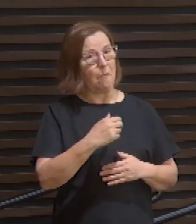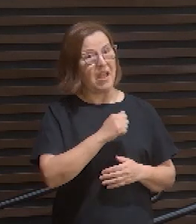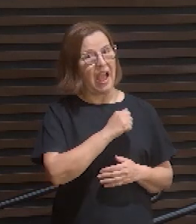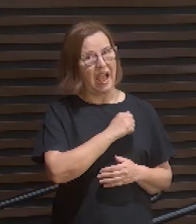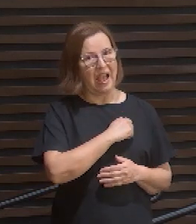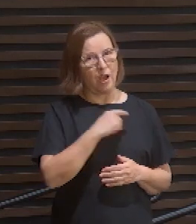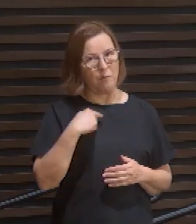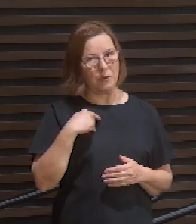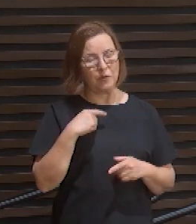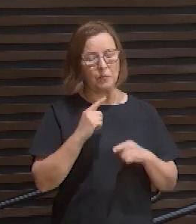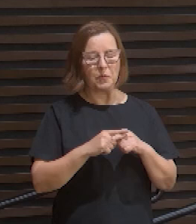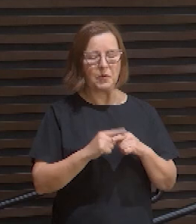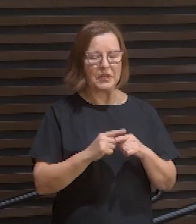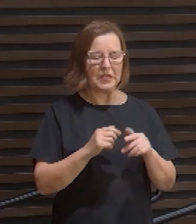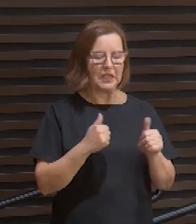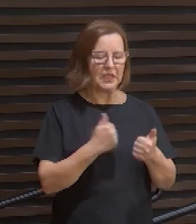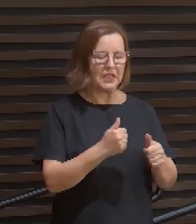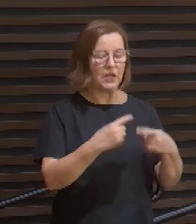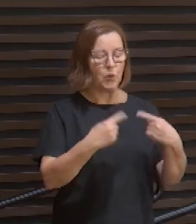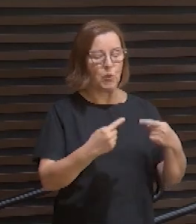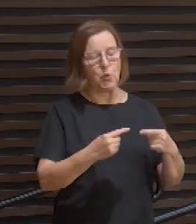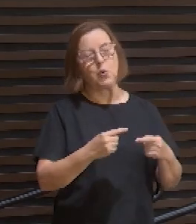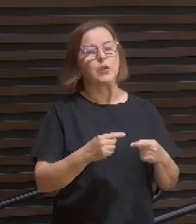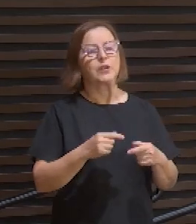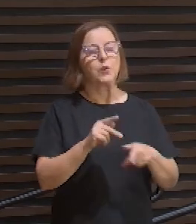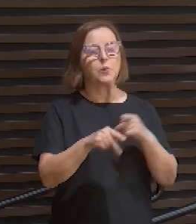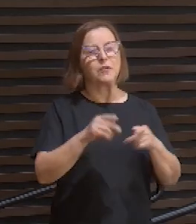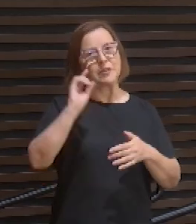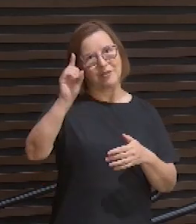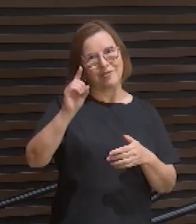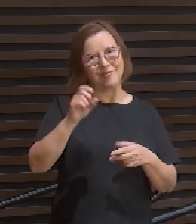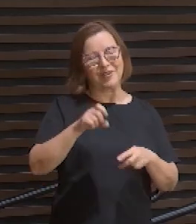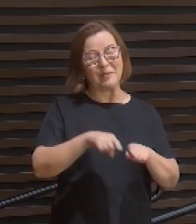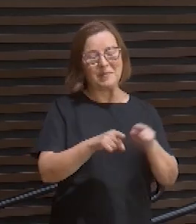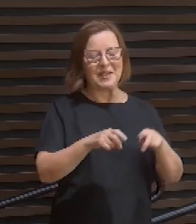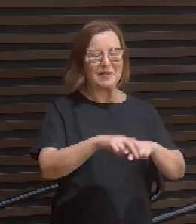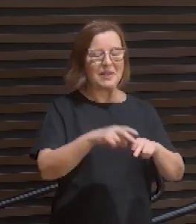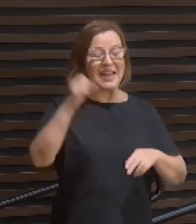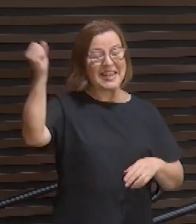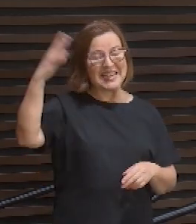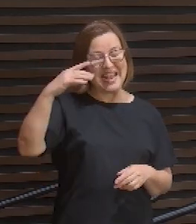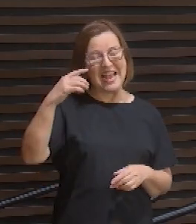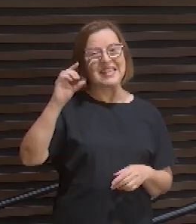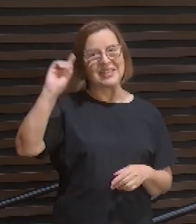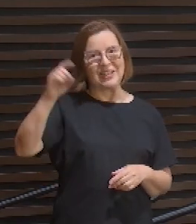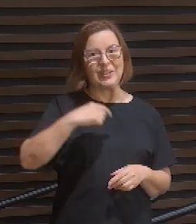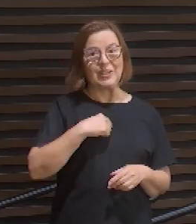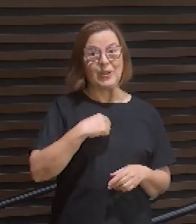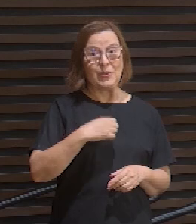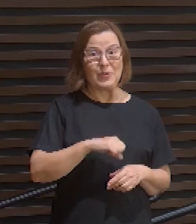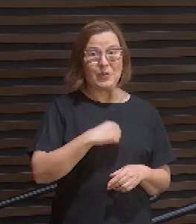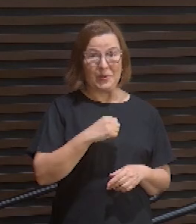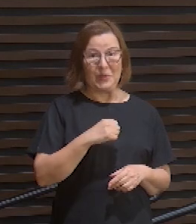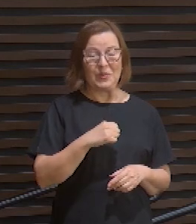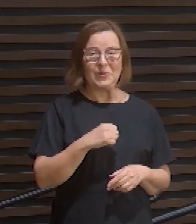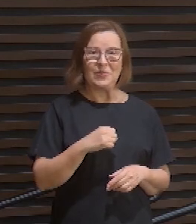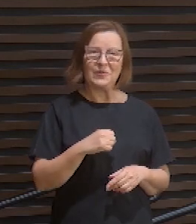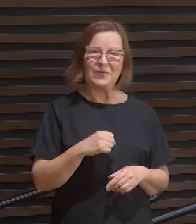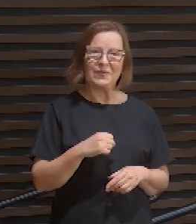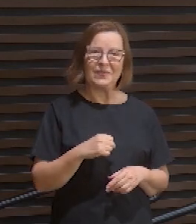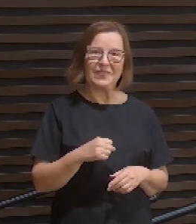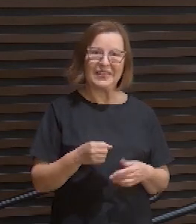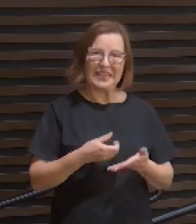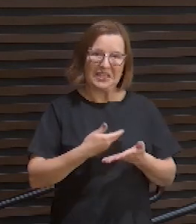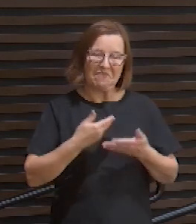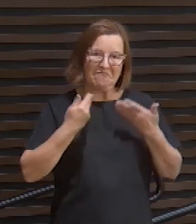Mas, pela graça de Deus, sou o que sou, e a sua graça que me foi concedida não se tornou vã. Antes, trabalhei muito mais